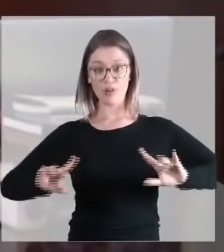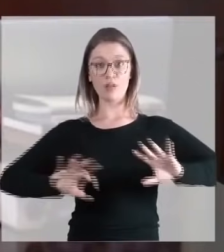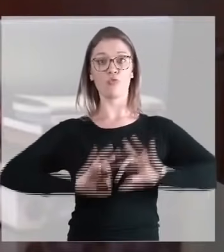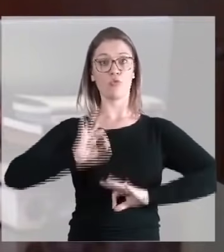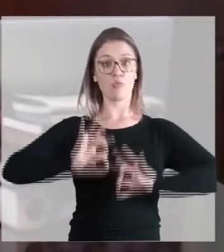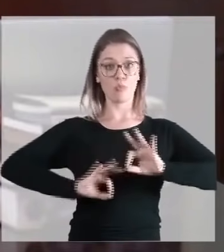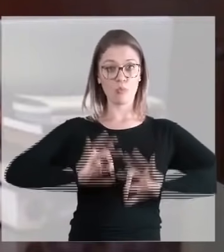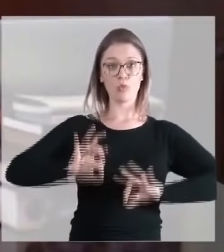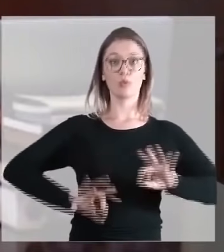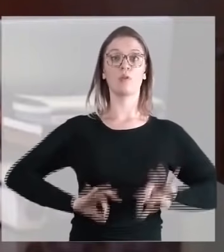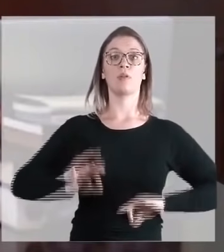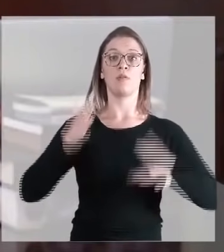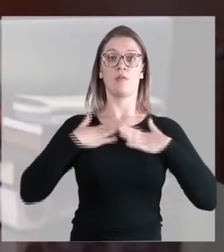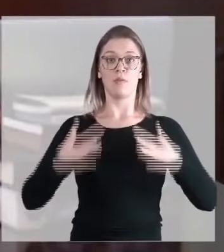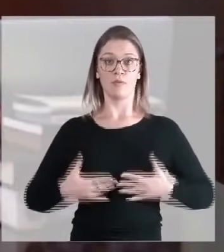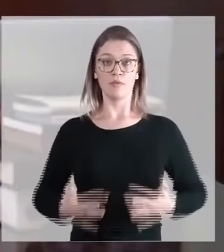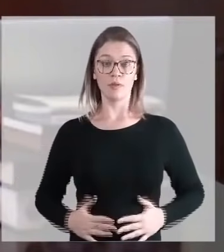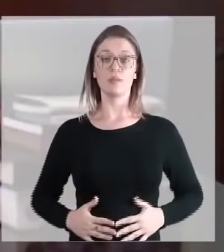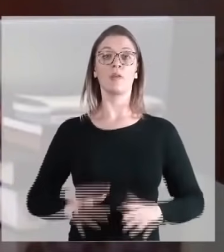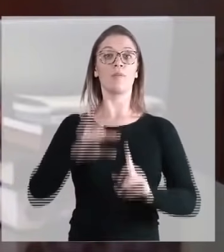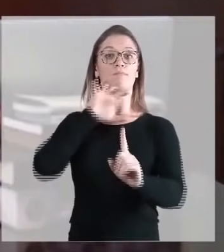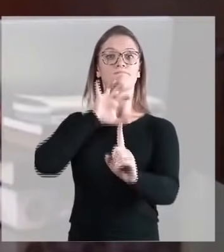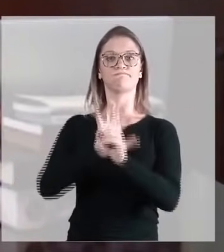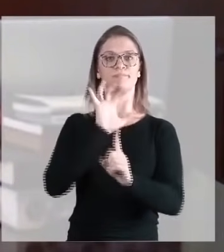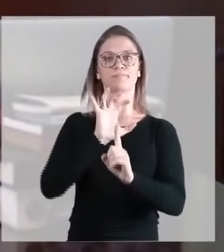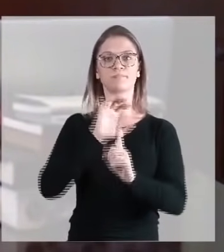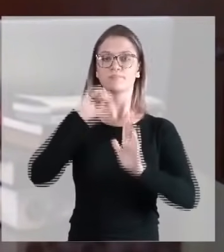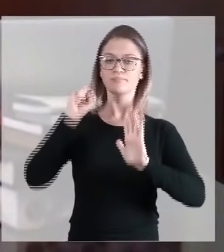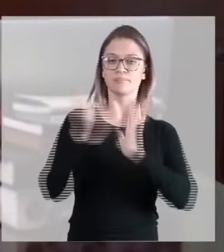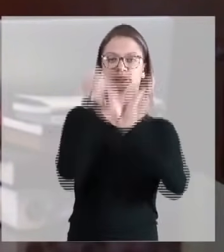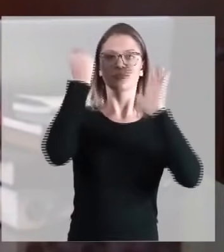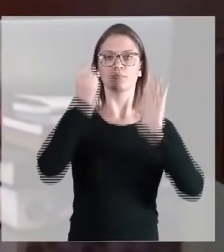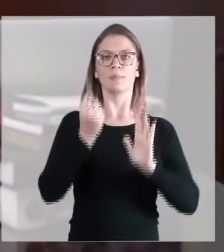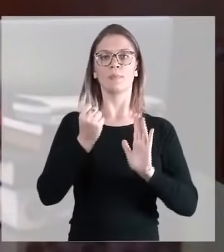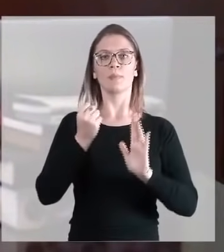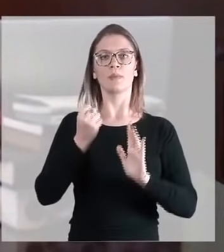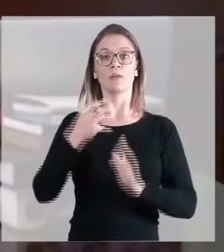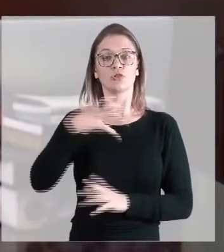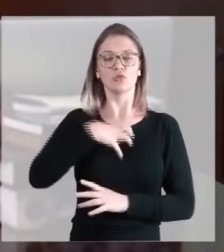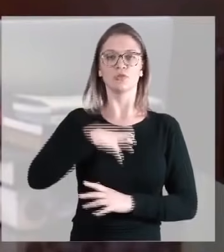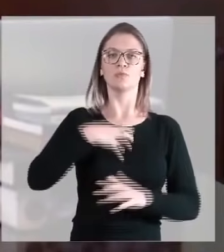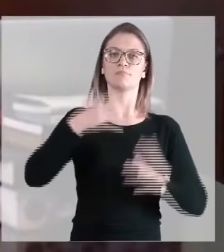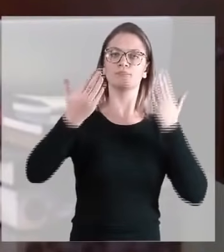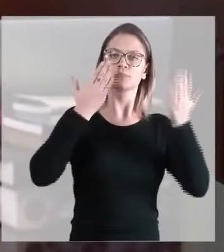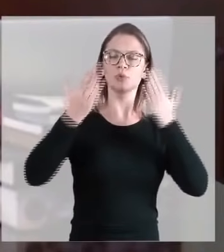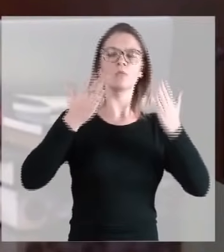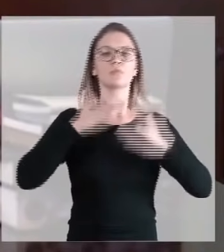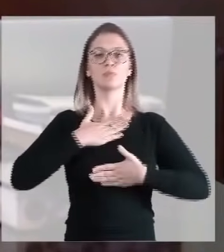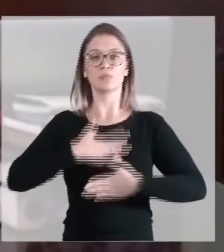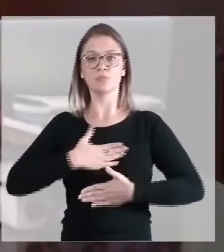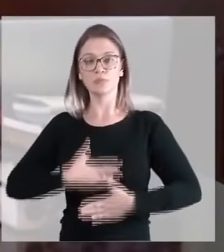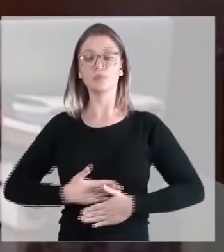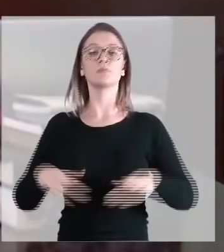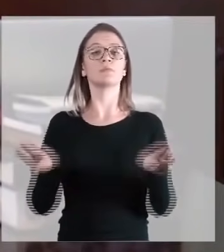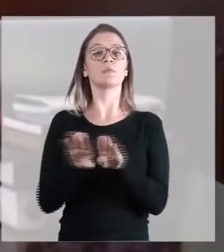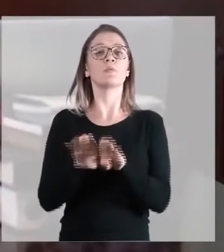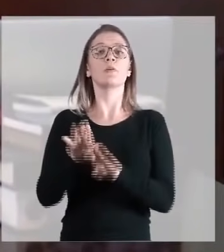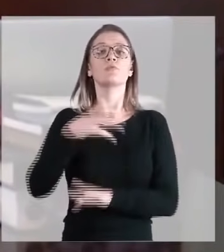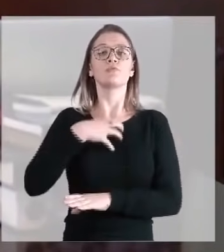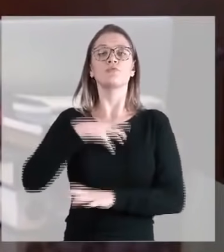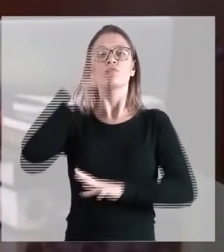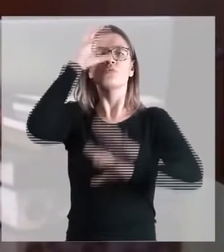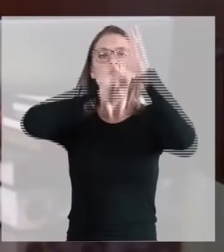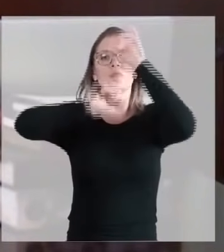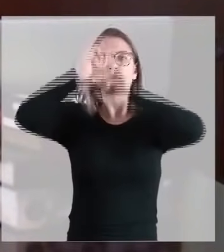essas diferenças hormonais e fisiológicas impactam essas crianças de forma psicológica, de forma física, e até